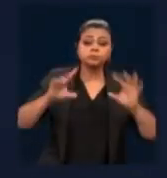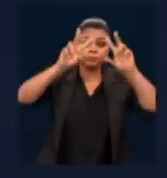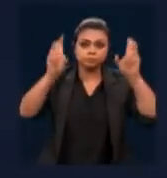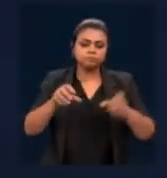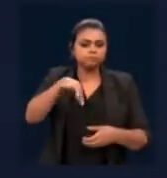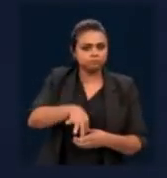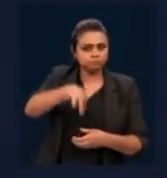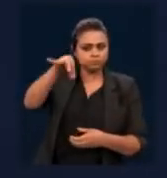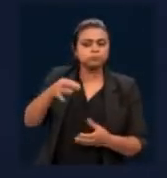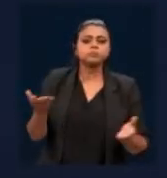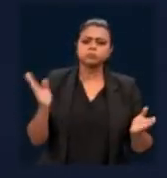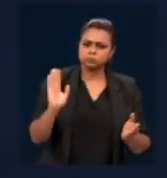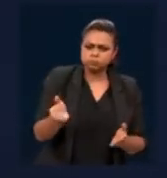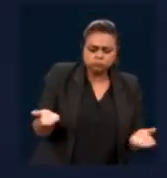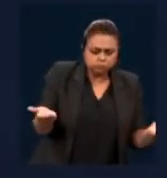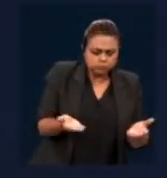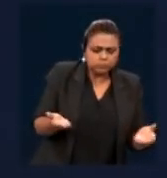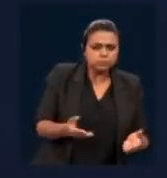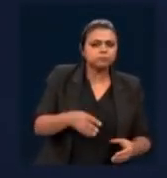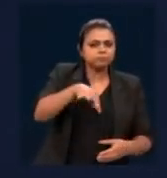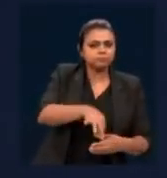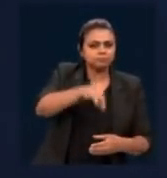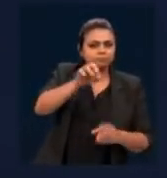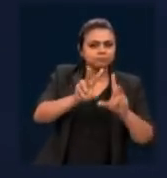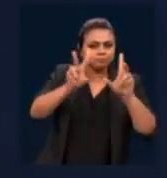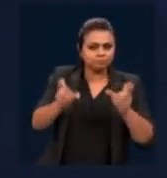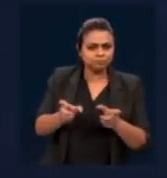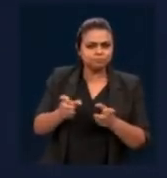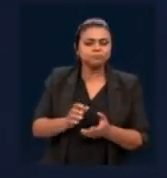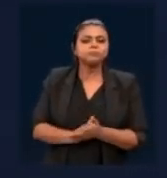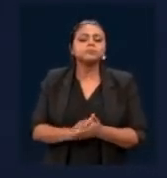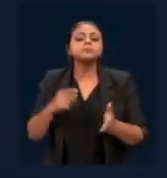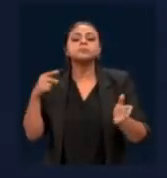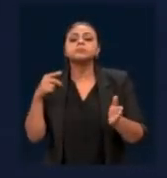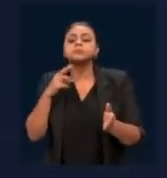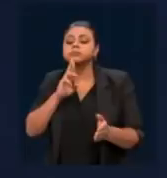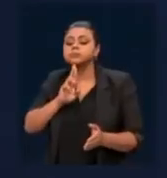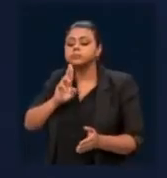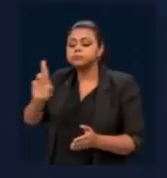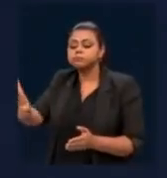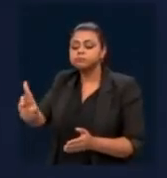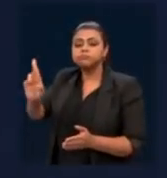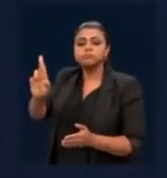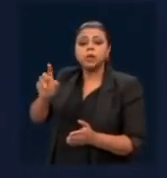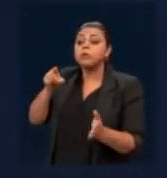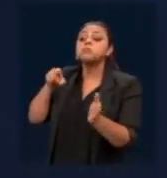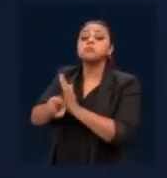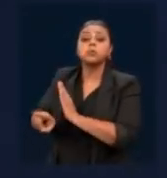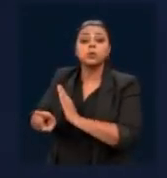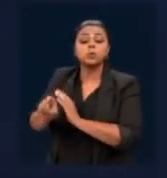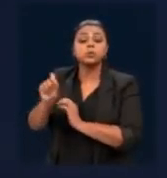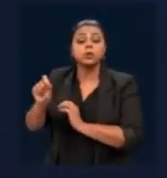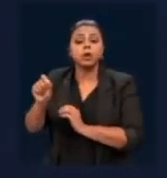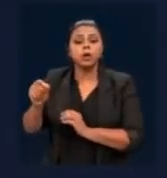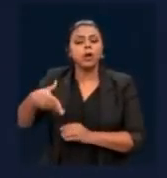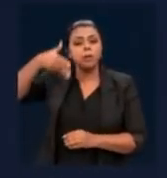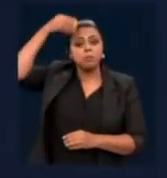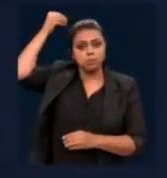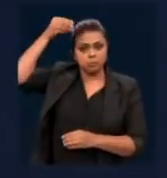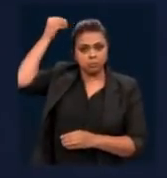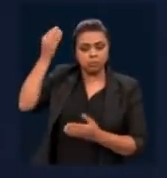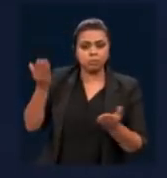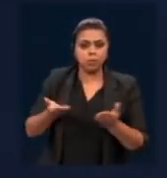eu já vou sortear aqui o primeiro tema quem vai responder agora é o candidato quem vai perguntar ao candidato carlos manato